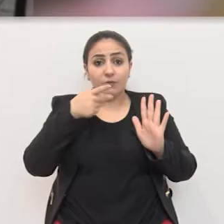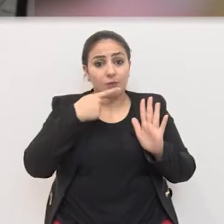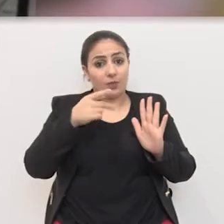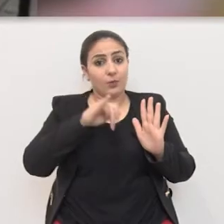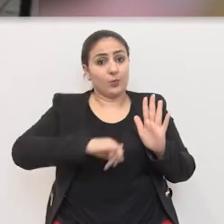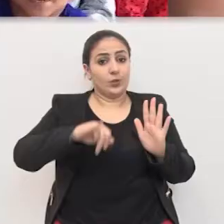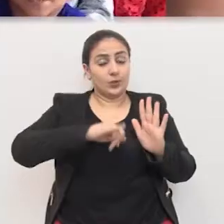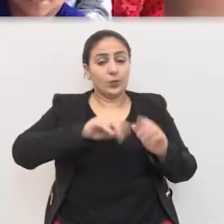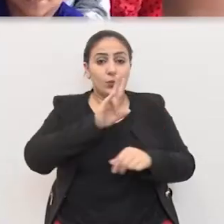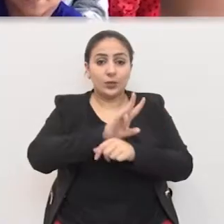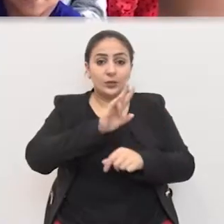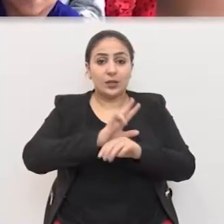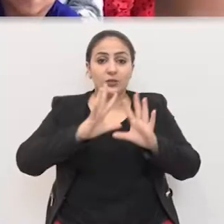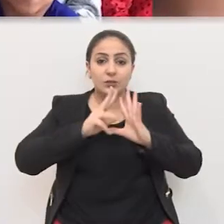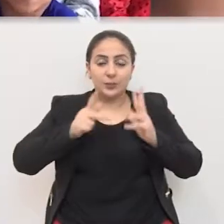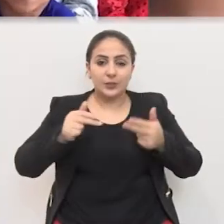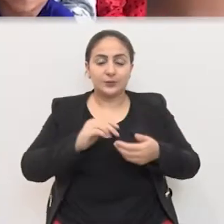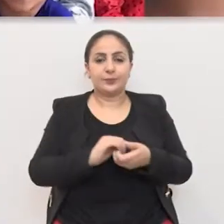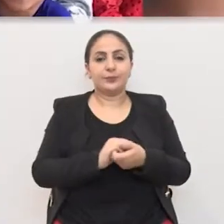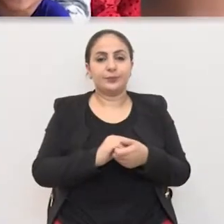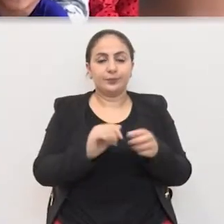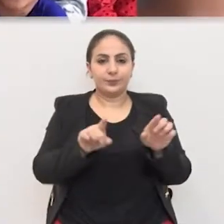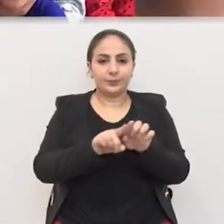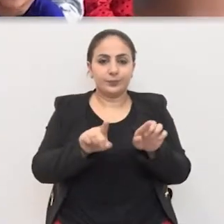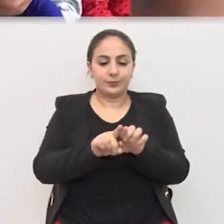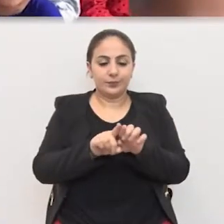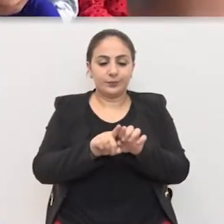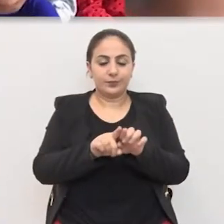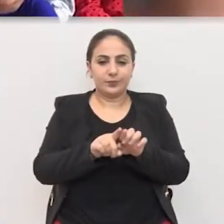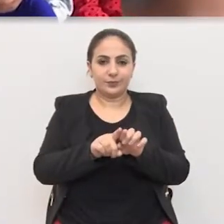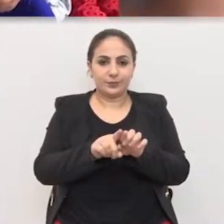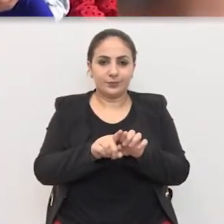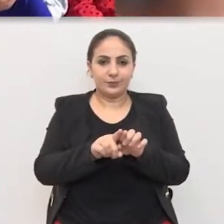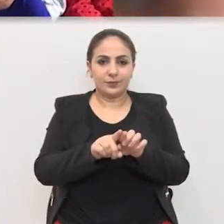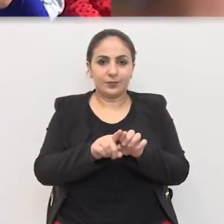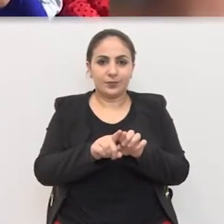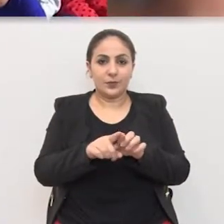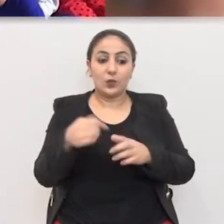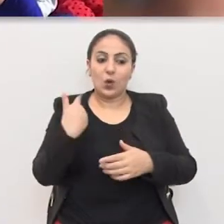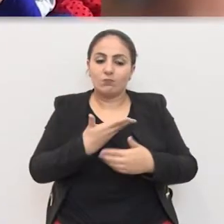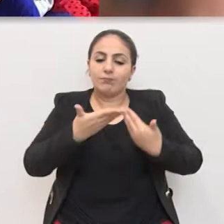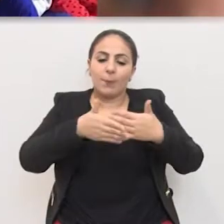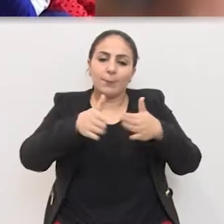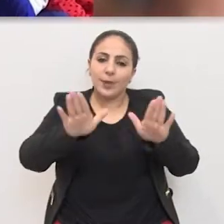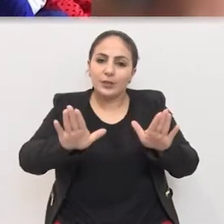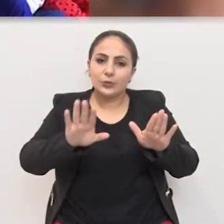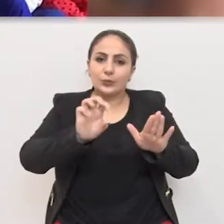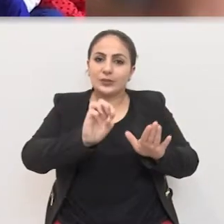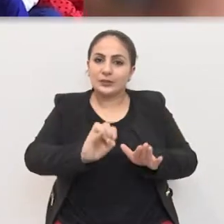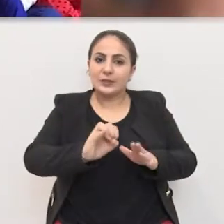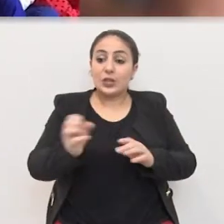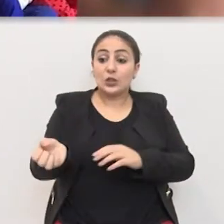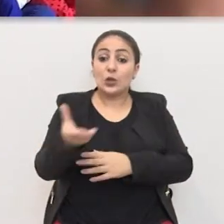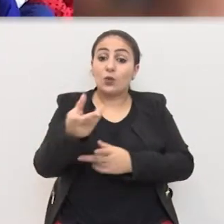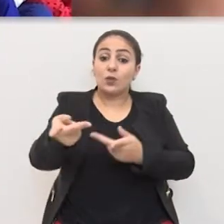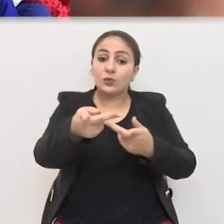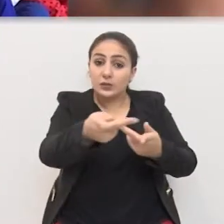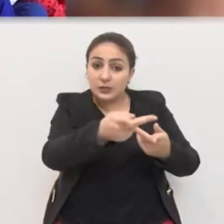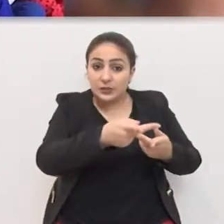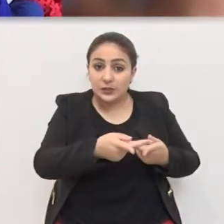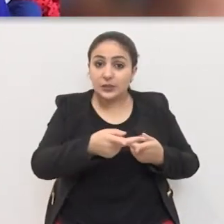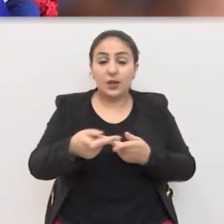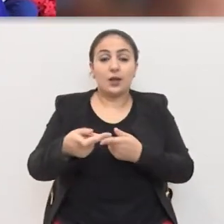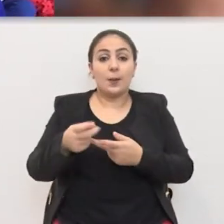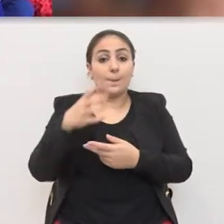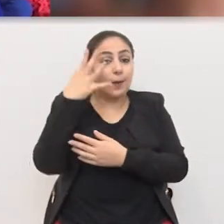já salientados sobre os cuidados com os animais. E também deixamos aberto para